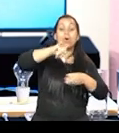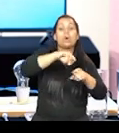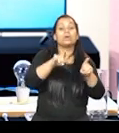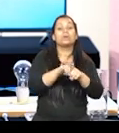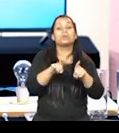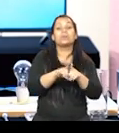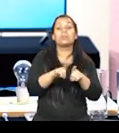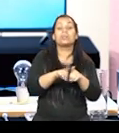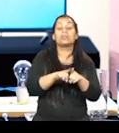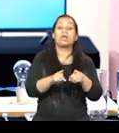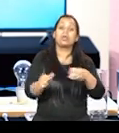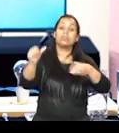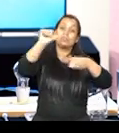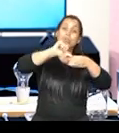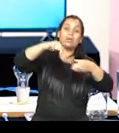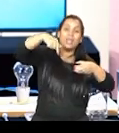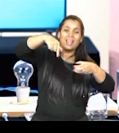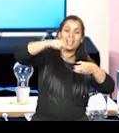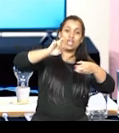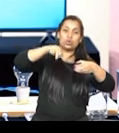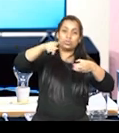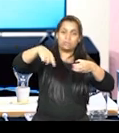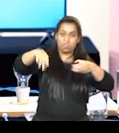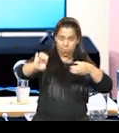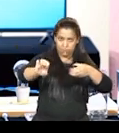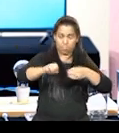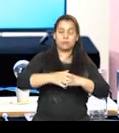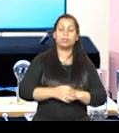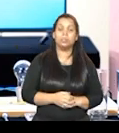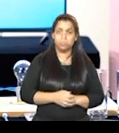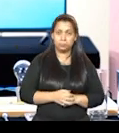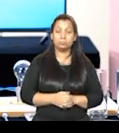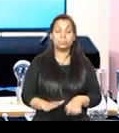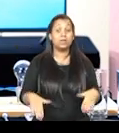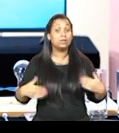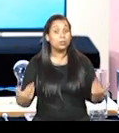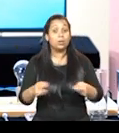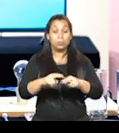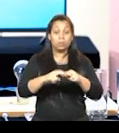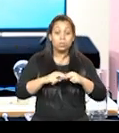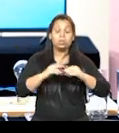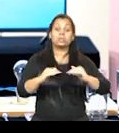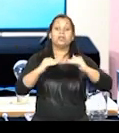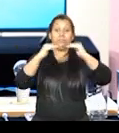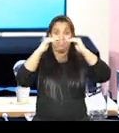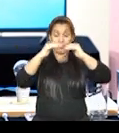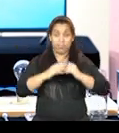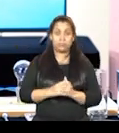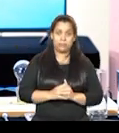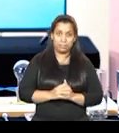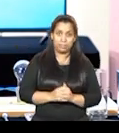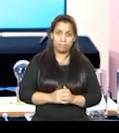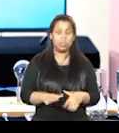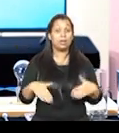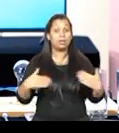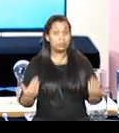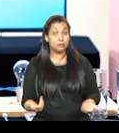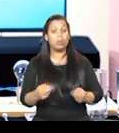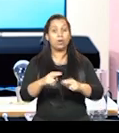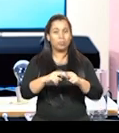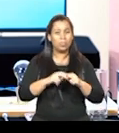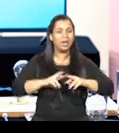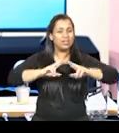temos o querosene, que é o menos denso, por isso que ele fica aqui em cima. Então, a partir